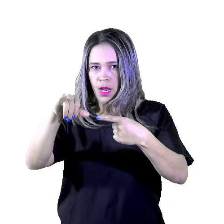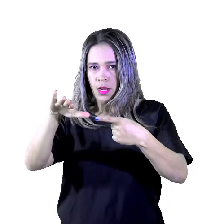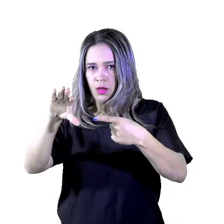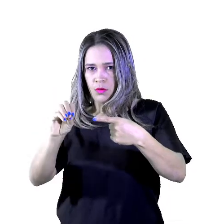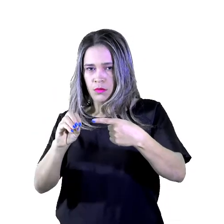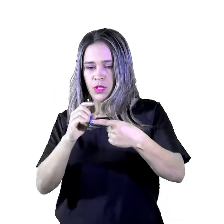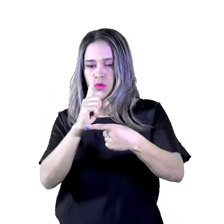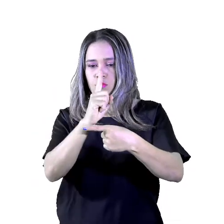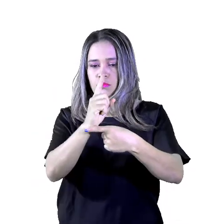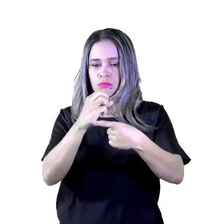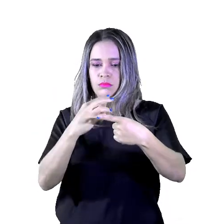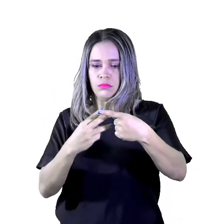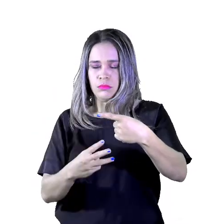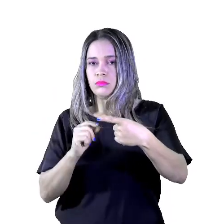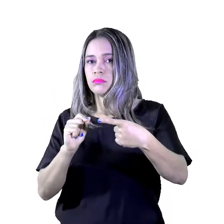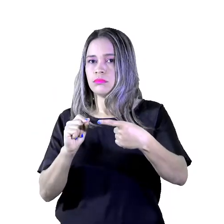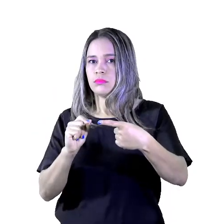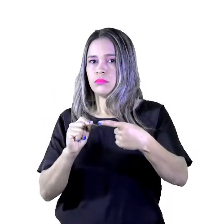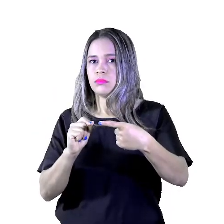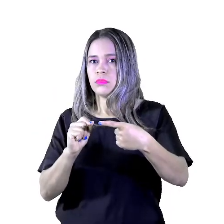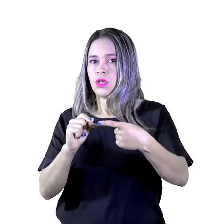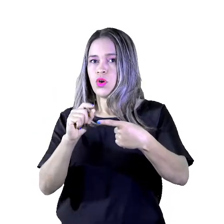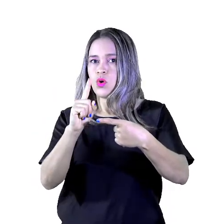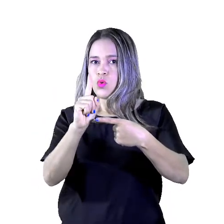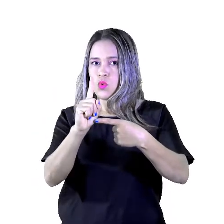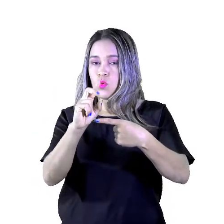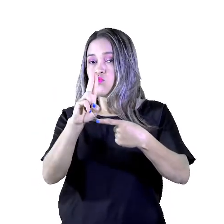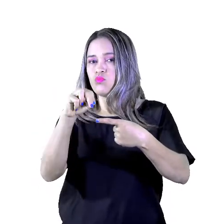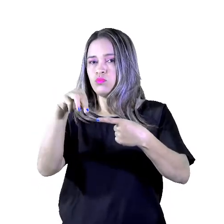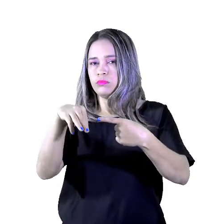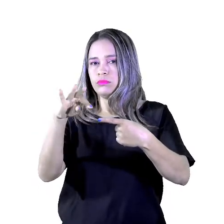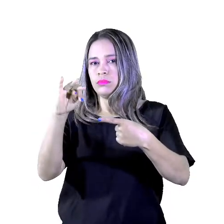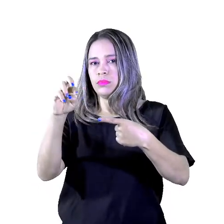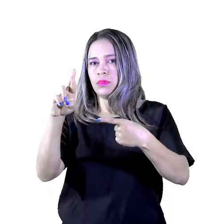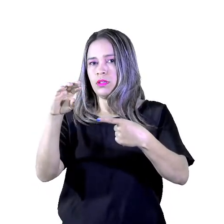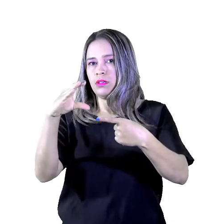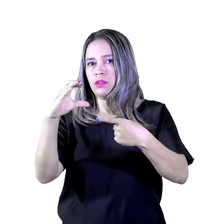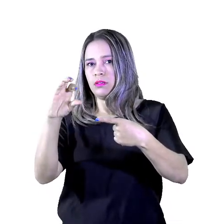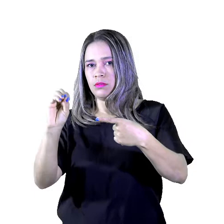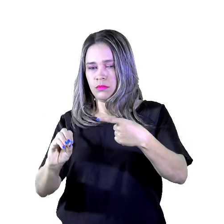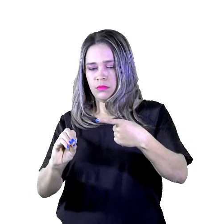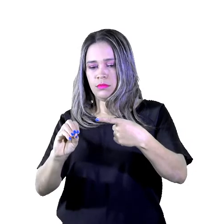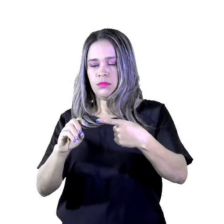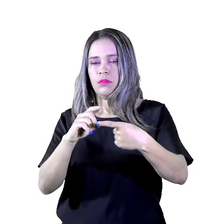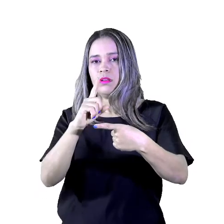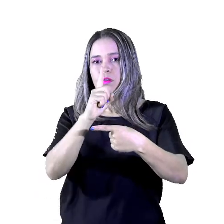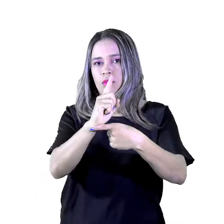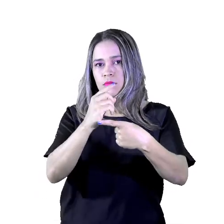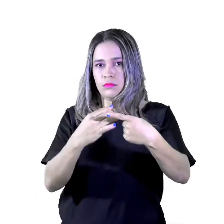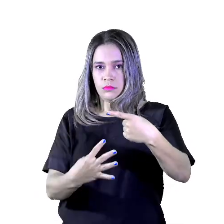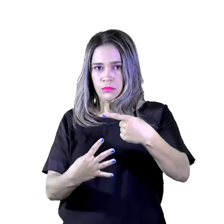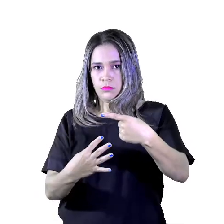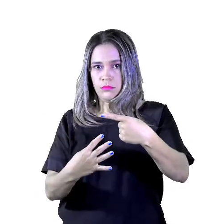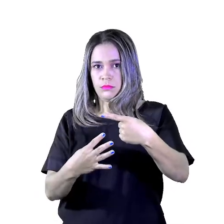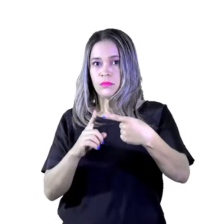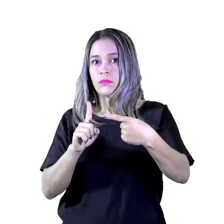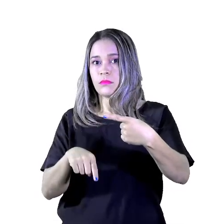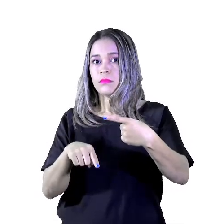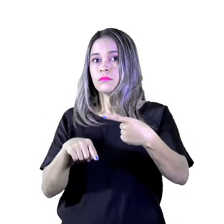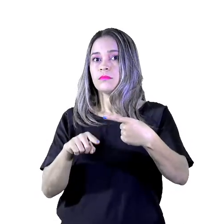3, que na verdade é 1/3. Eu tenho um exemplo, 1 sobre 4, que